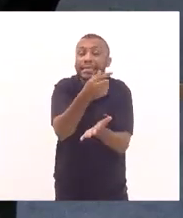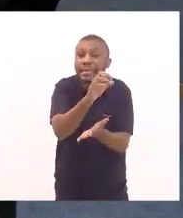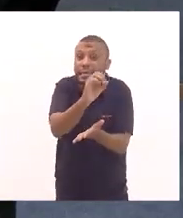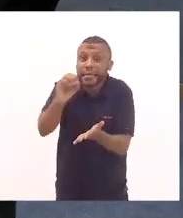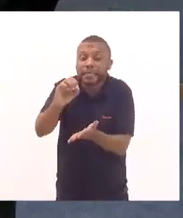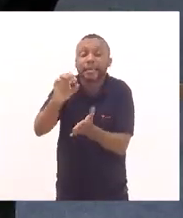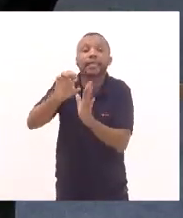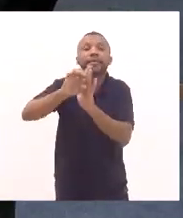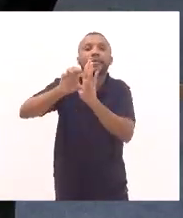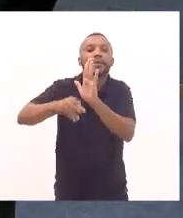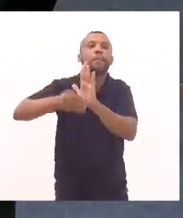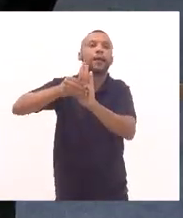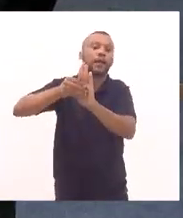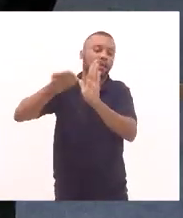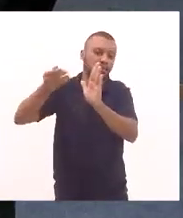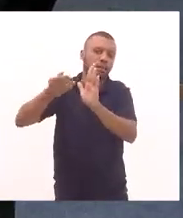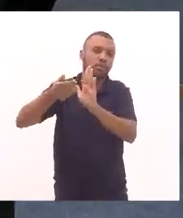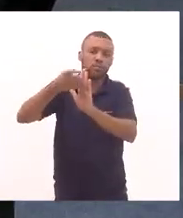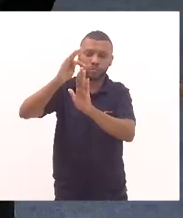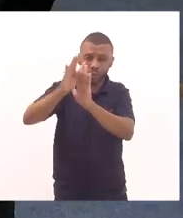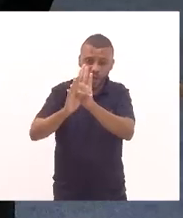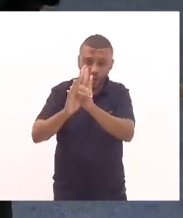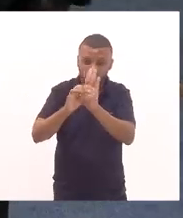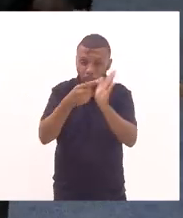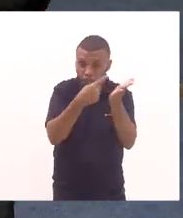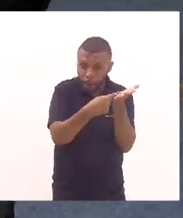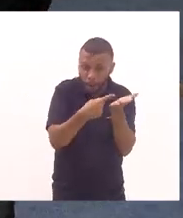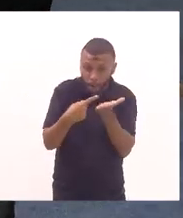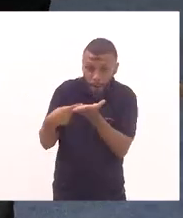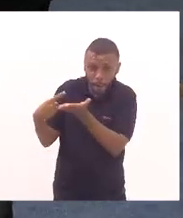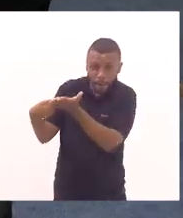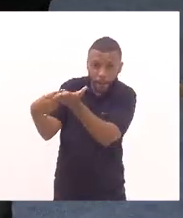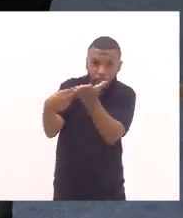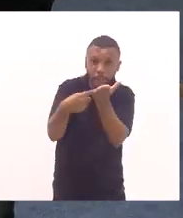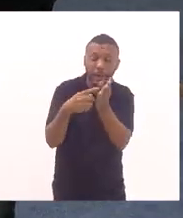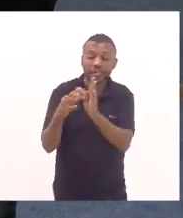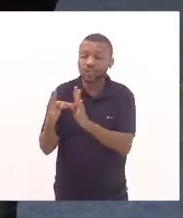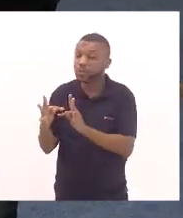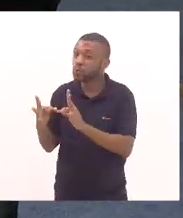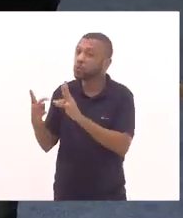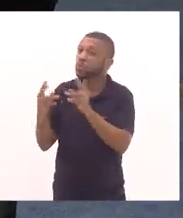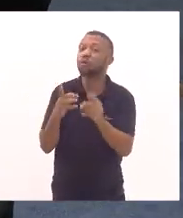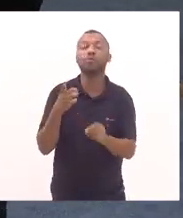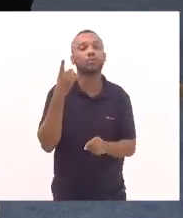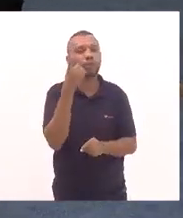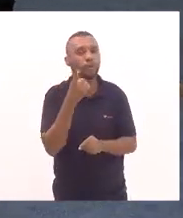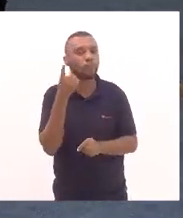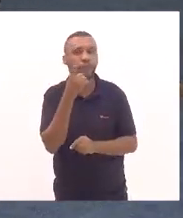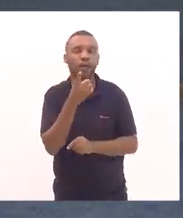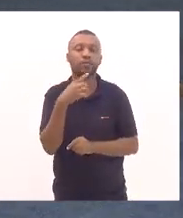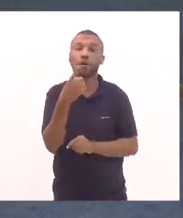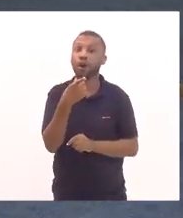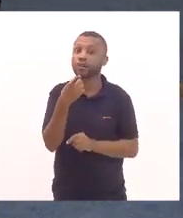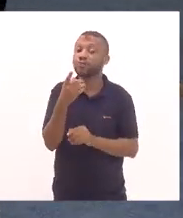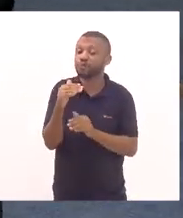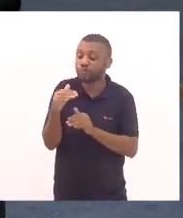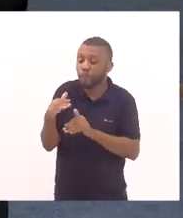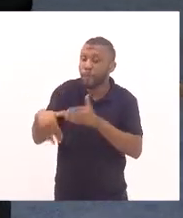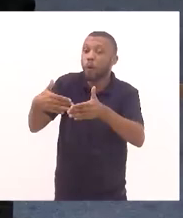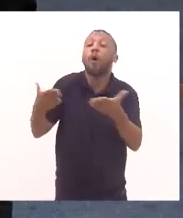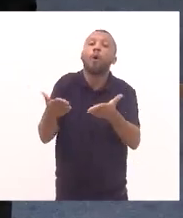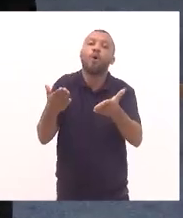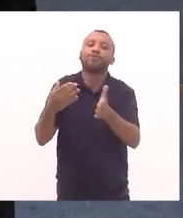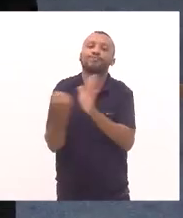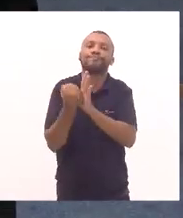emendas, estabelecemos um texto aqui consensual de todos os deputados e demos uma guinada hoje